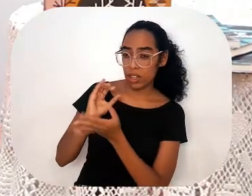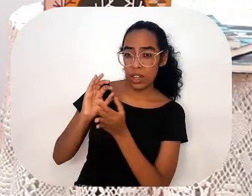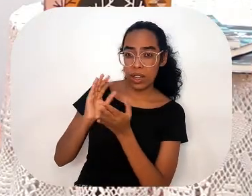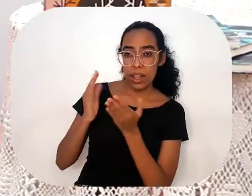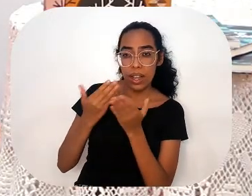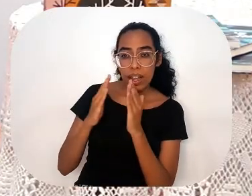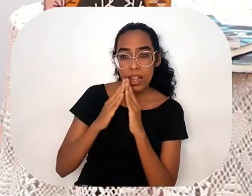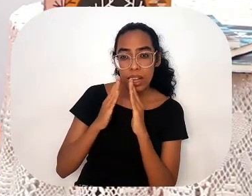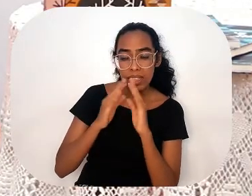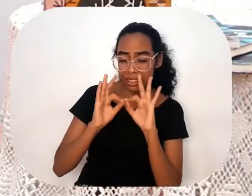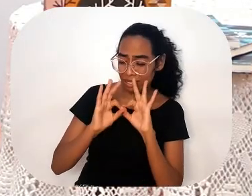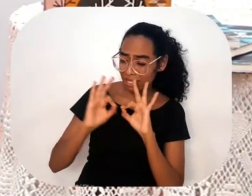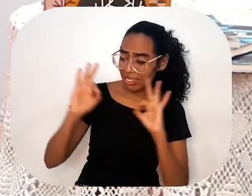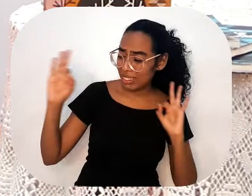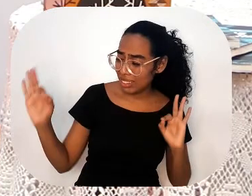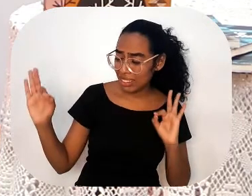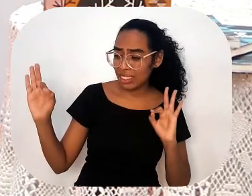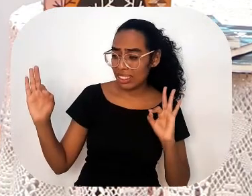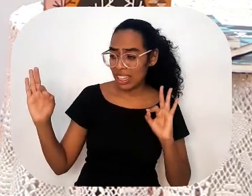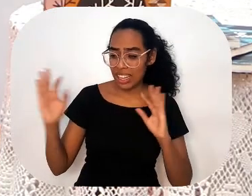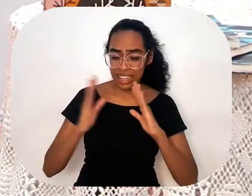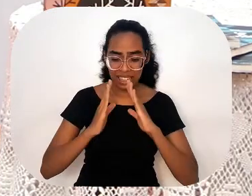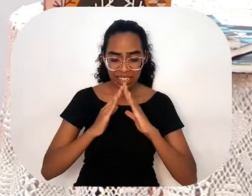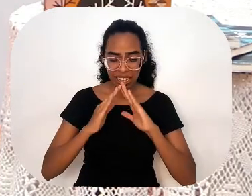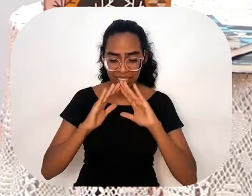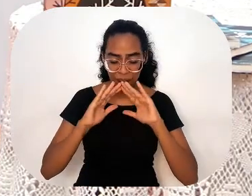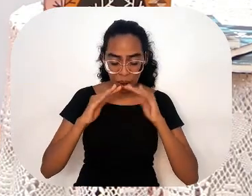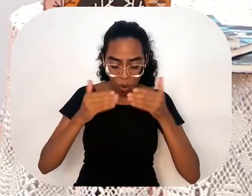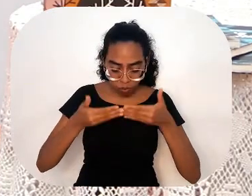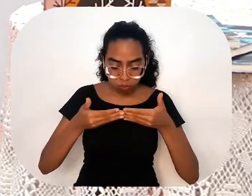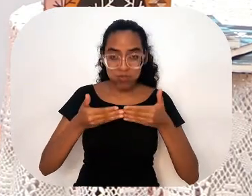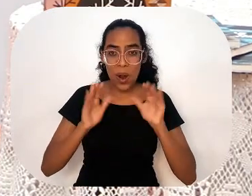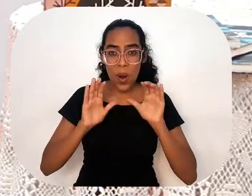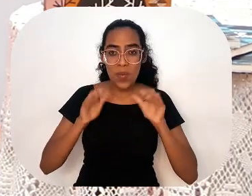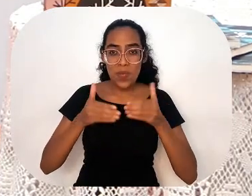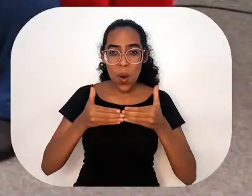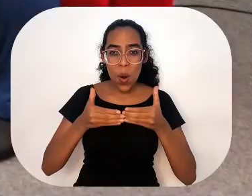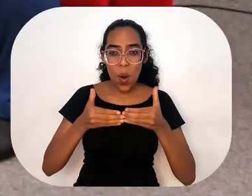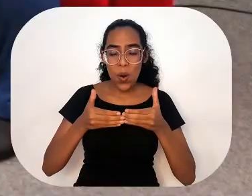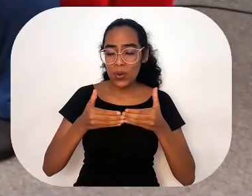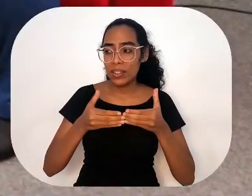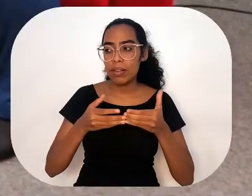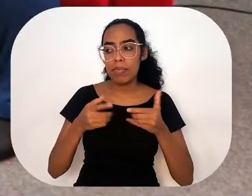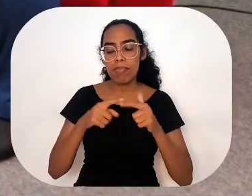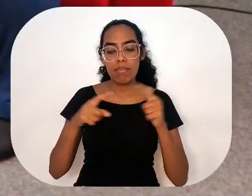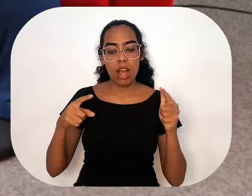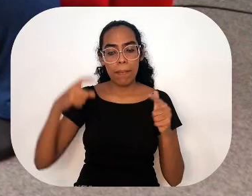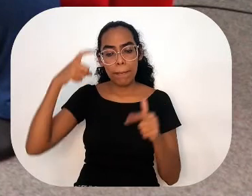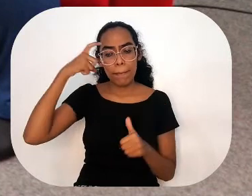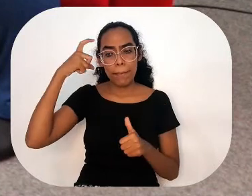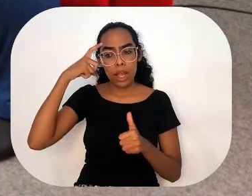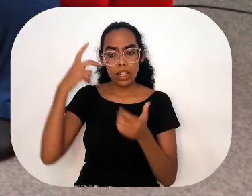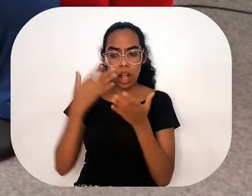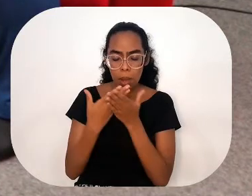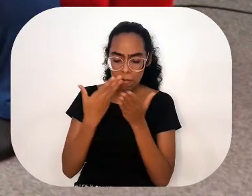morando longe de casa muitas vezes em pequenos espaços quitinetes né mas pensando de